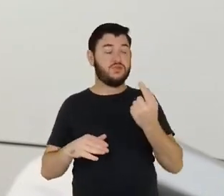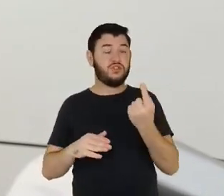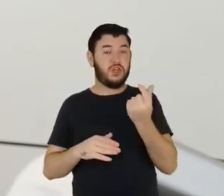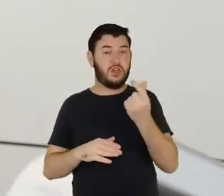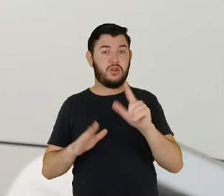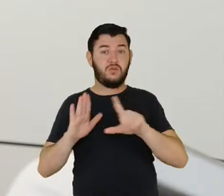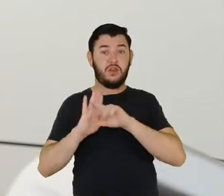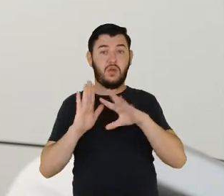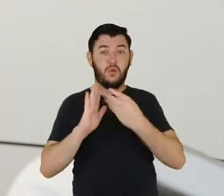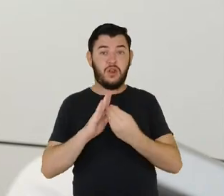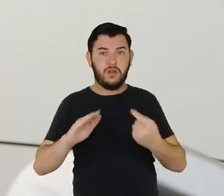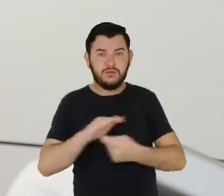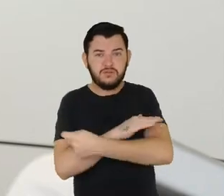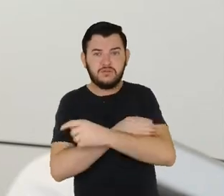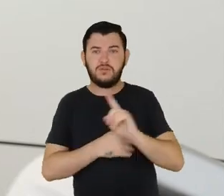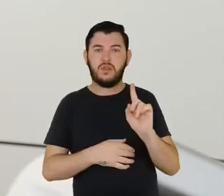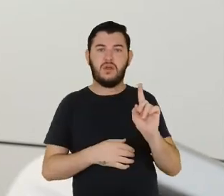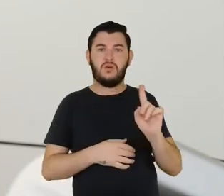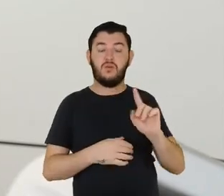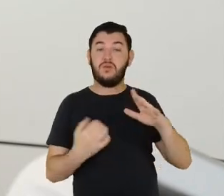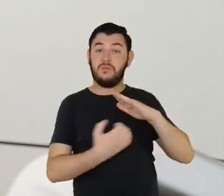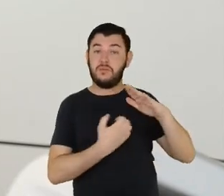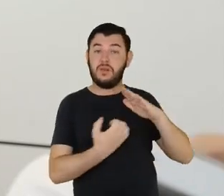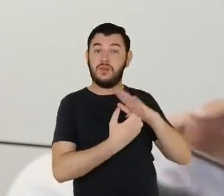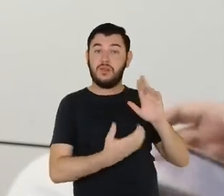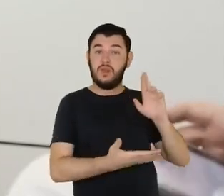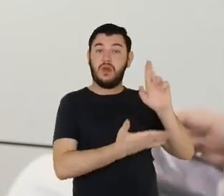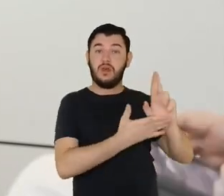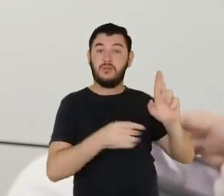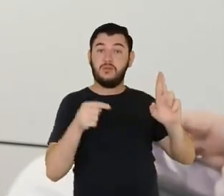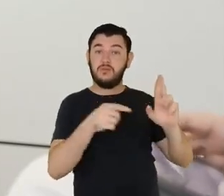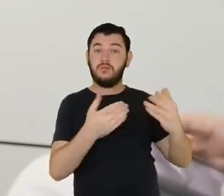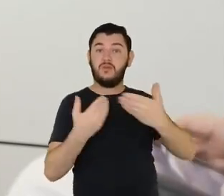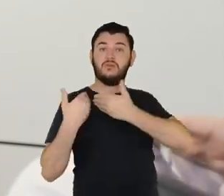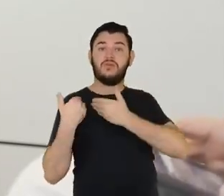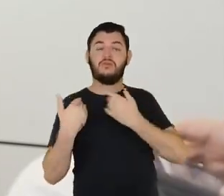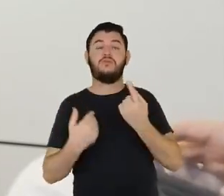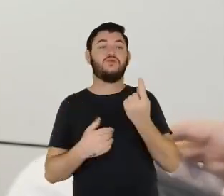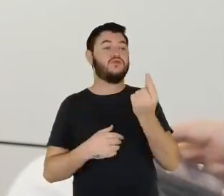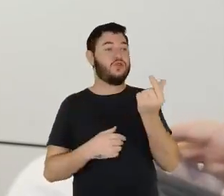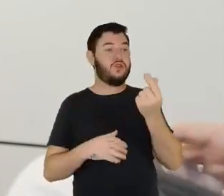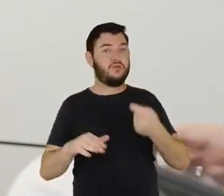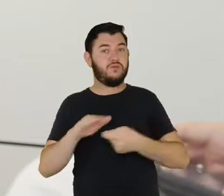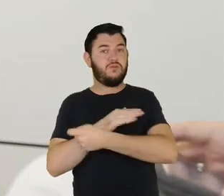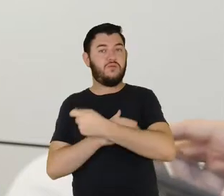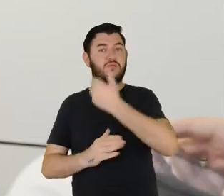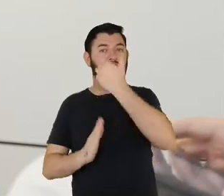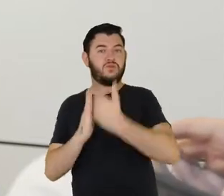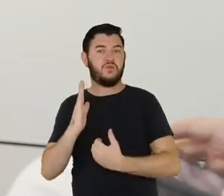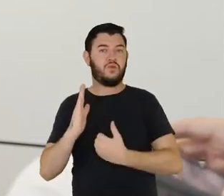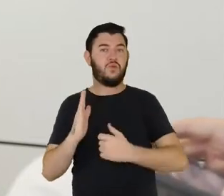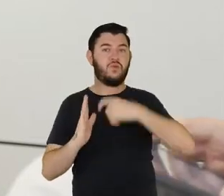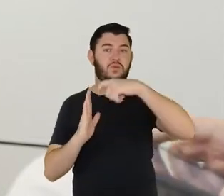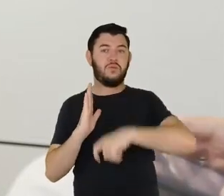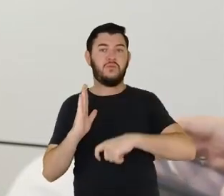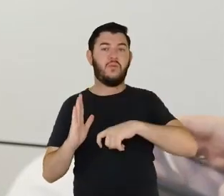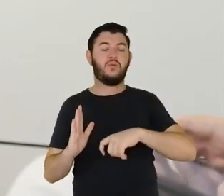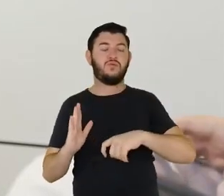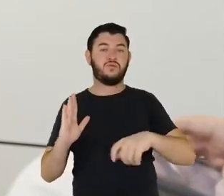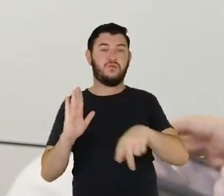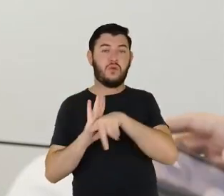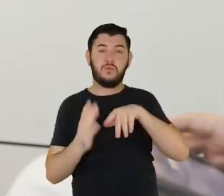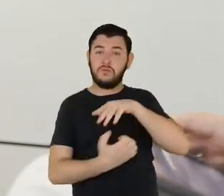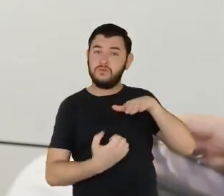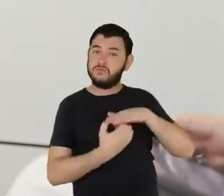o dinheiro dele. Ele desconta de imposto de renda. Os diretores de marketing no Brasil, hoje, são